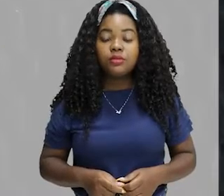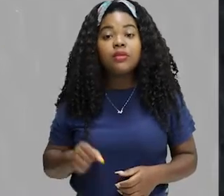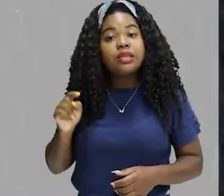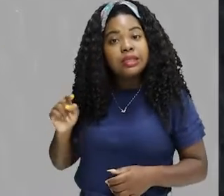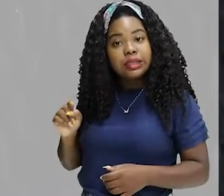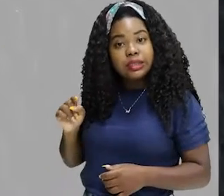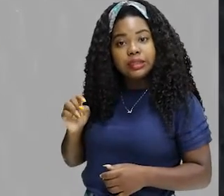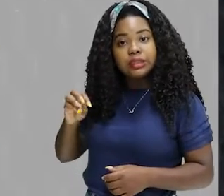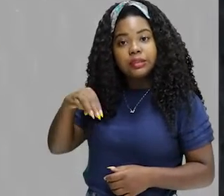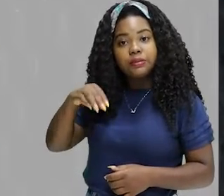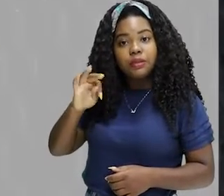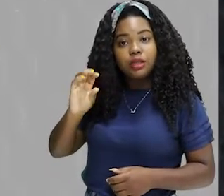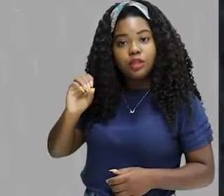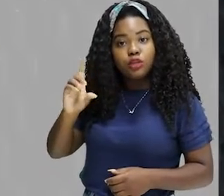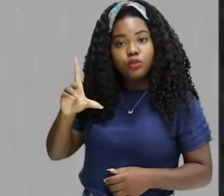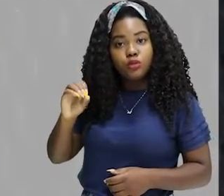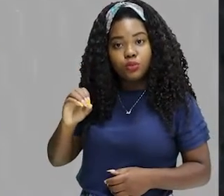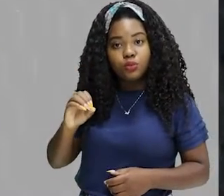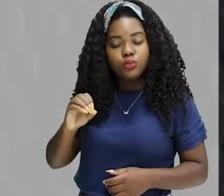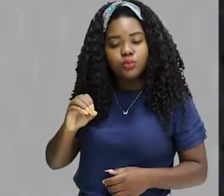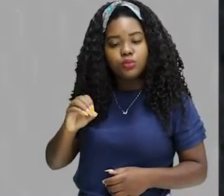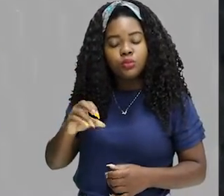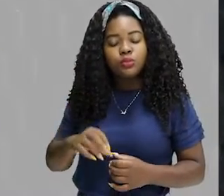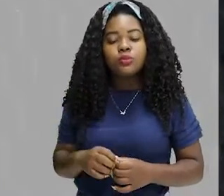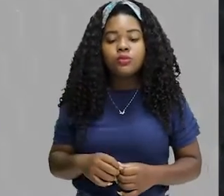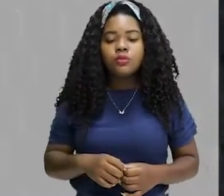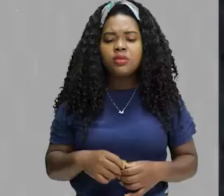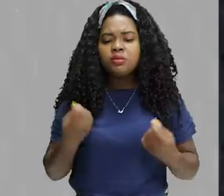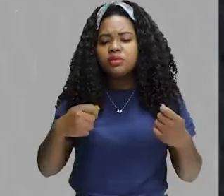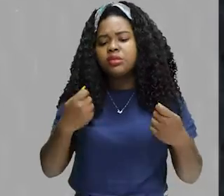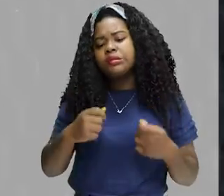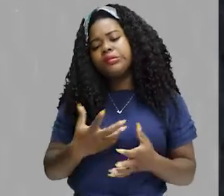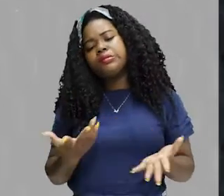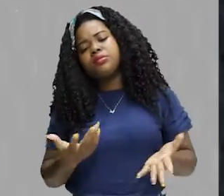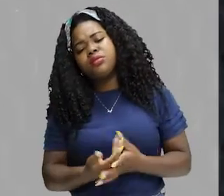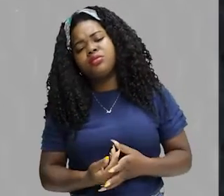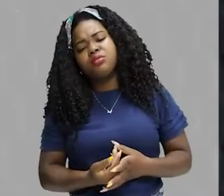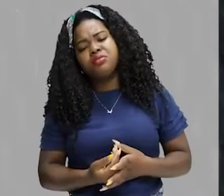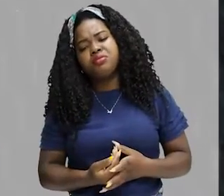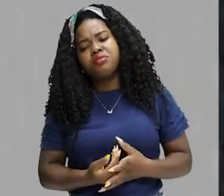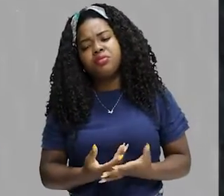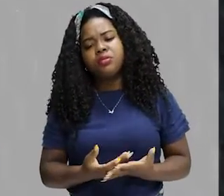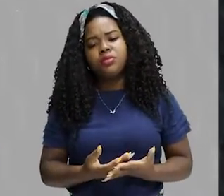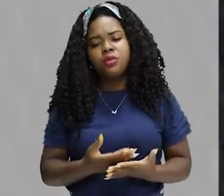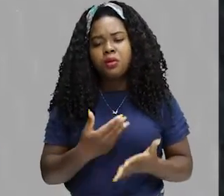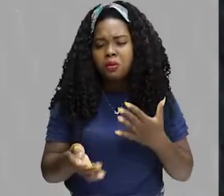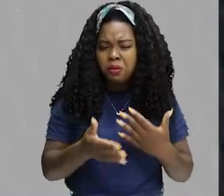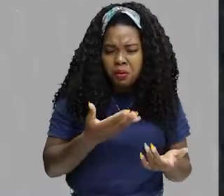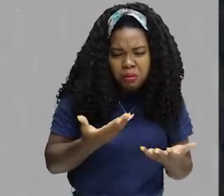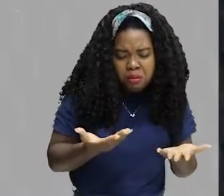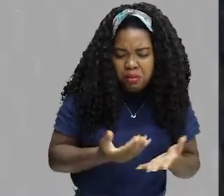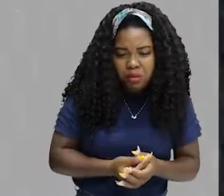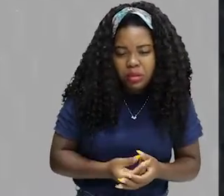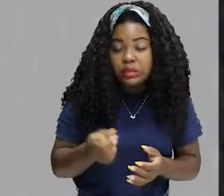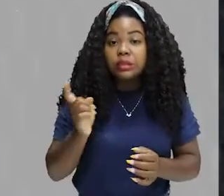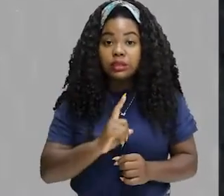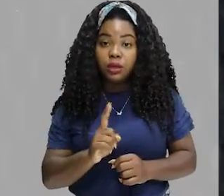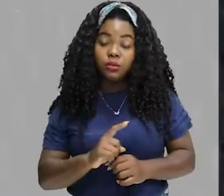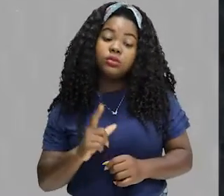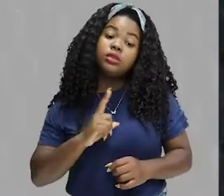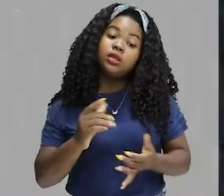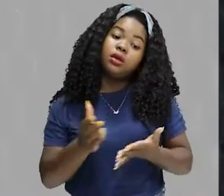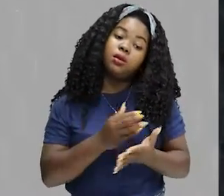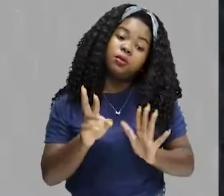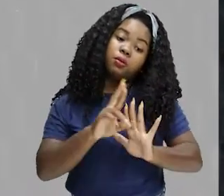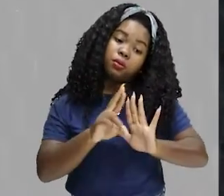de você pensar assim, poxa, eu vou fazer isso de forma aleatória, não. Existem algumas regras,